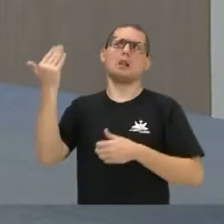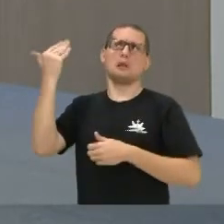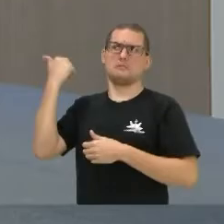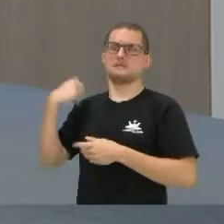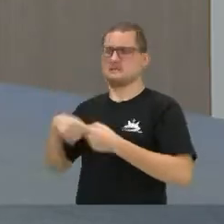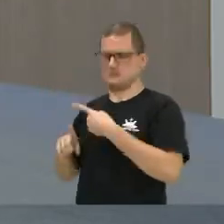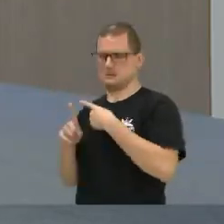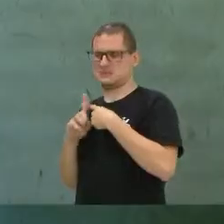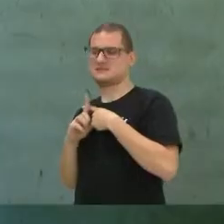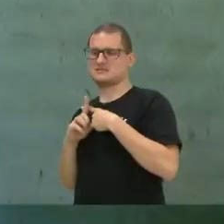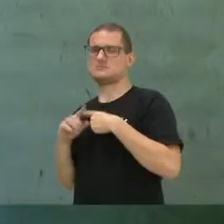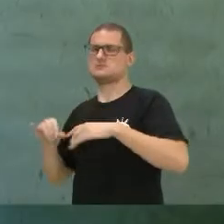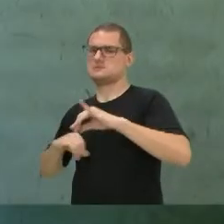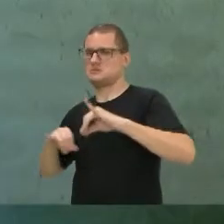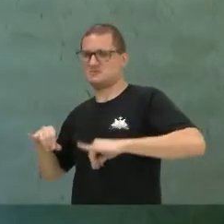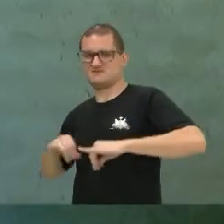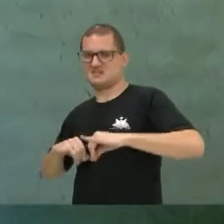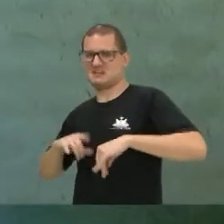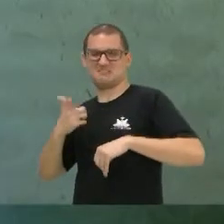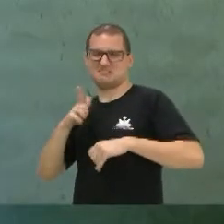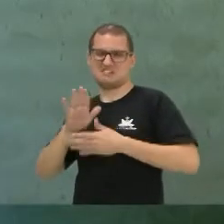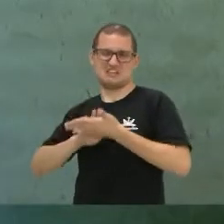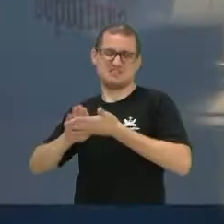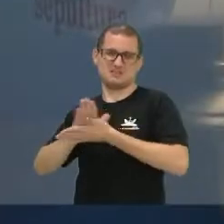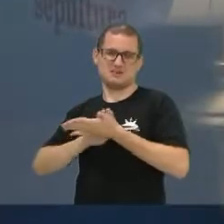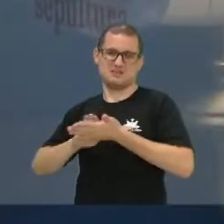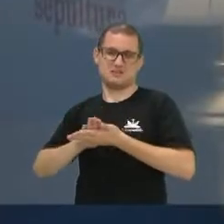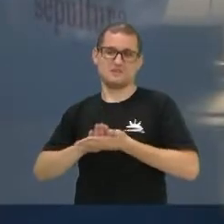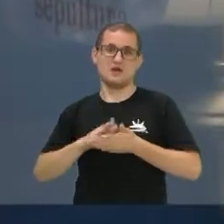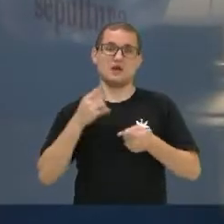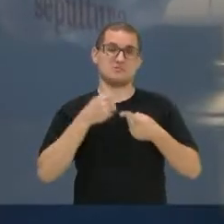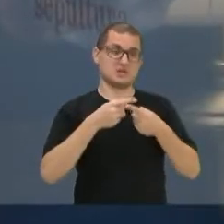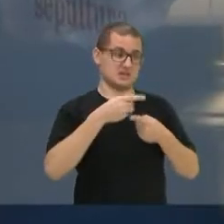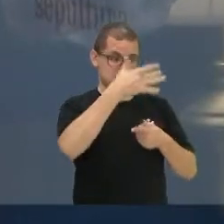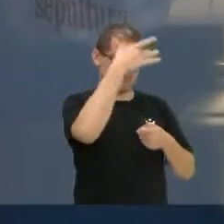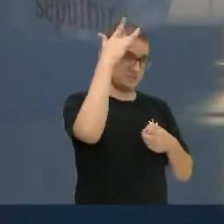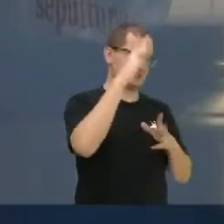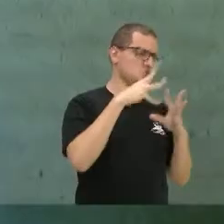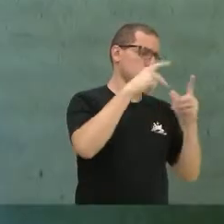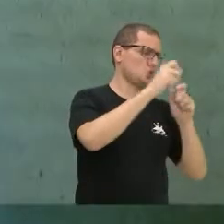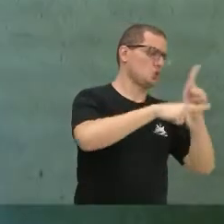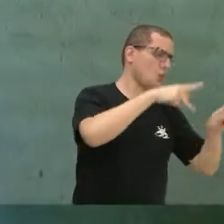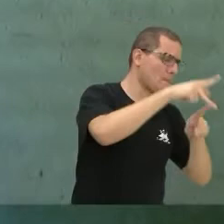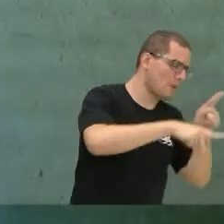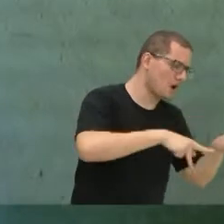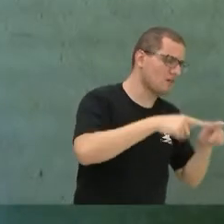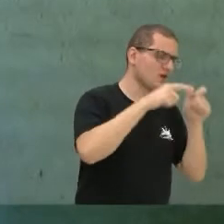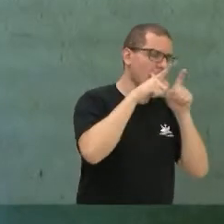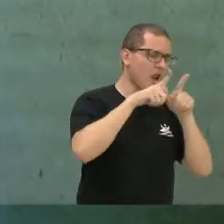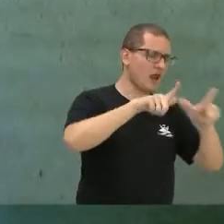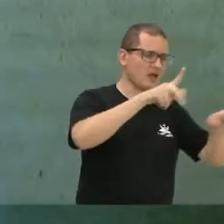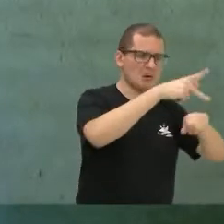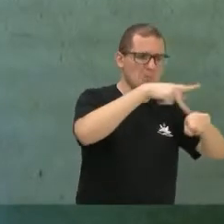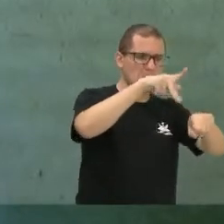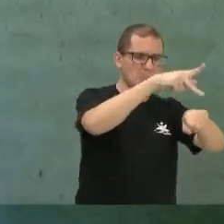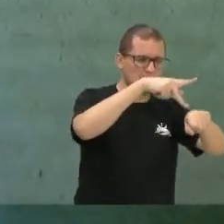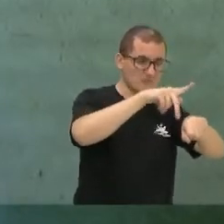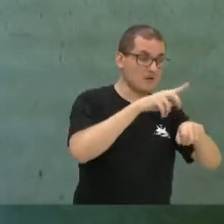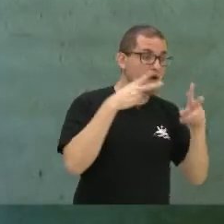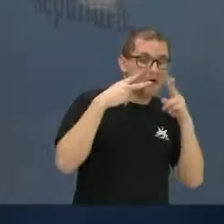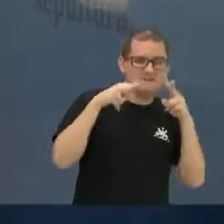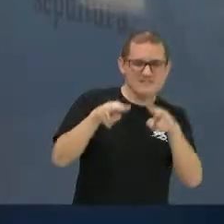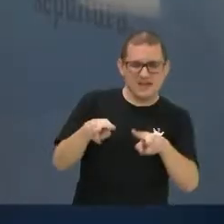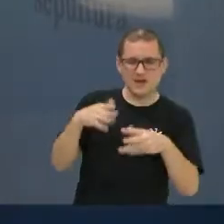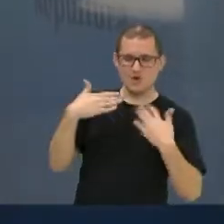perseguição os homens de todos os povos raças e línguas e nações veem seus cadáveres durante três dias e meio